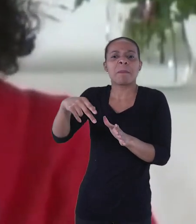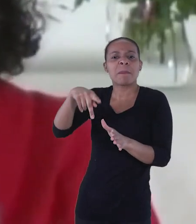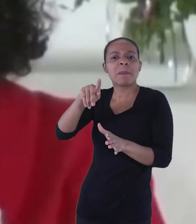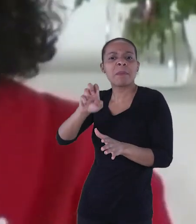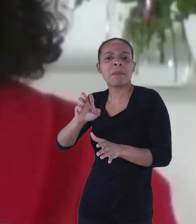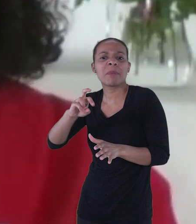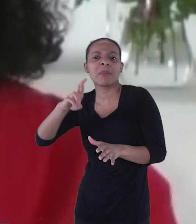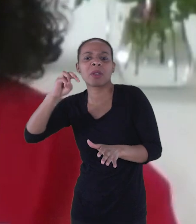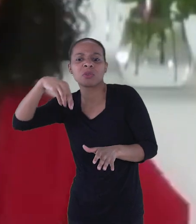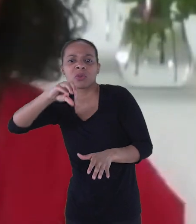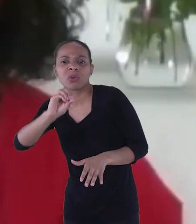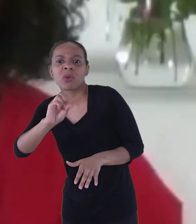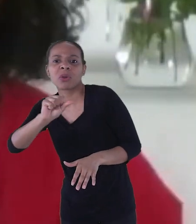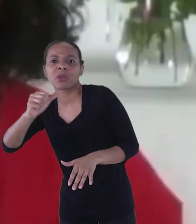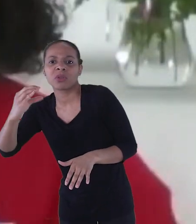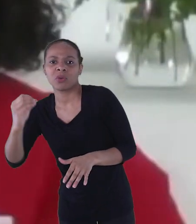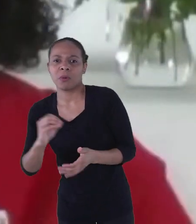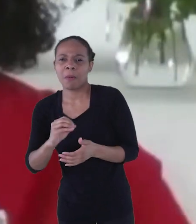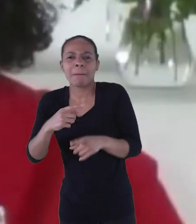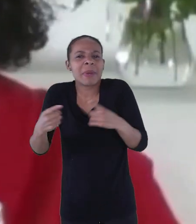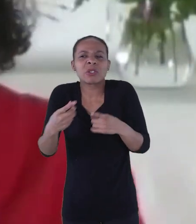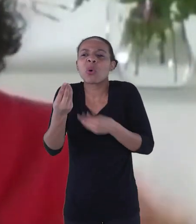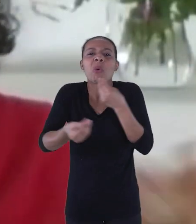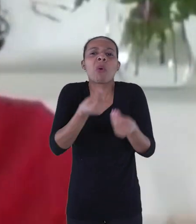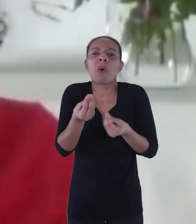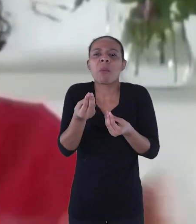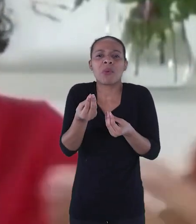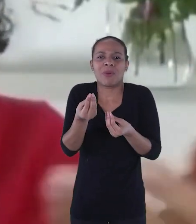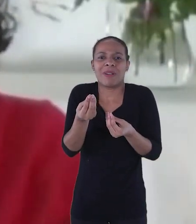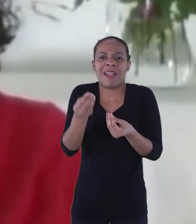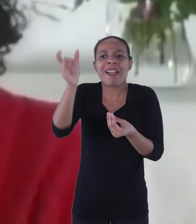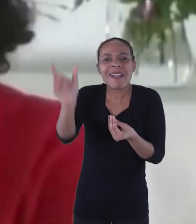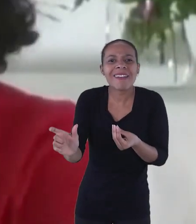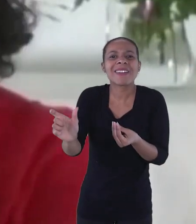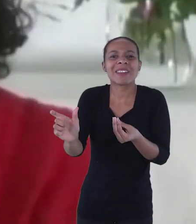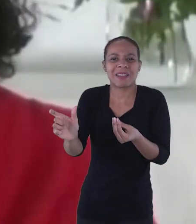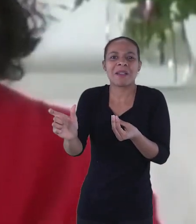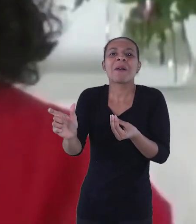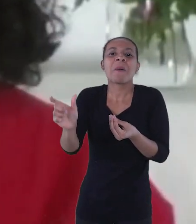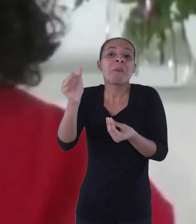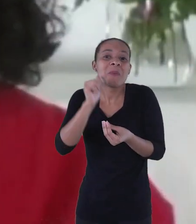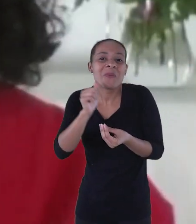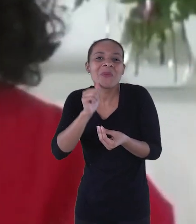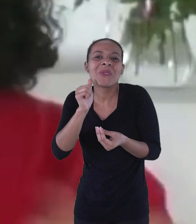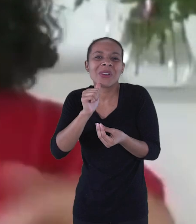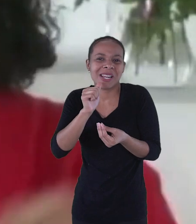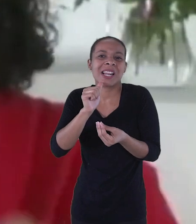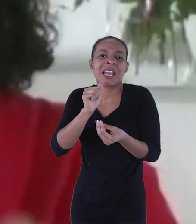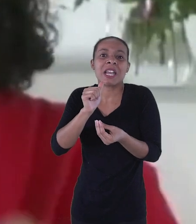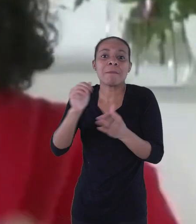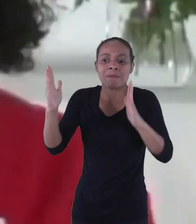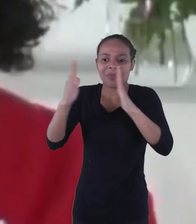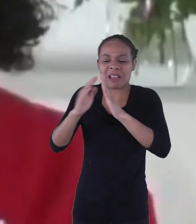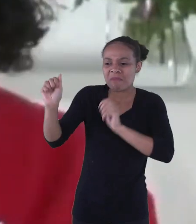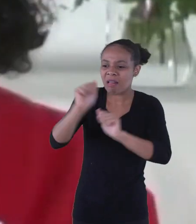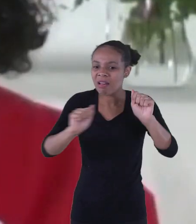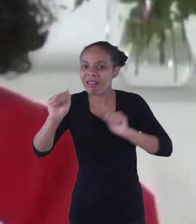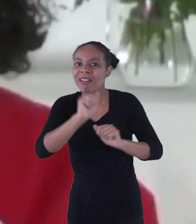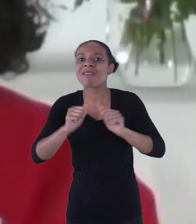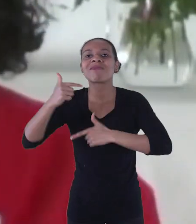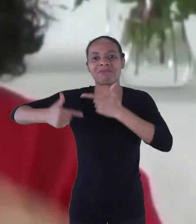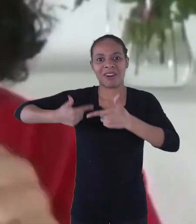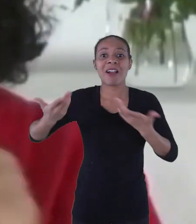falo do meu lugar de empregada doméstica? E aí eu entro numa outra característica de Carolina que eu vejo na obra dela, que é o lugar de